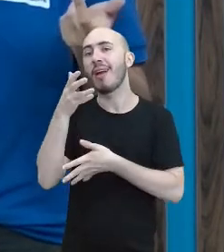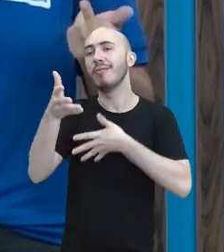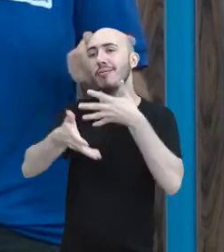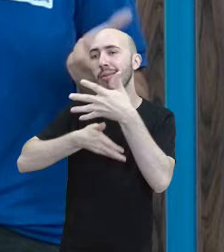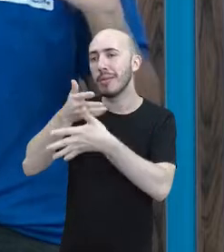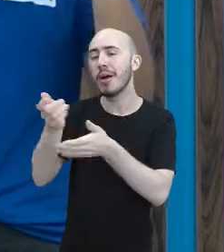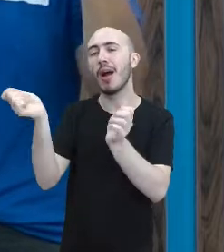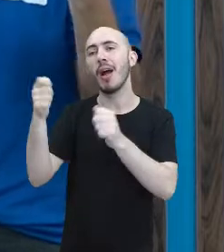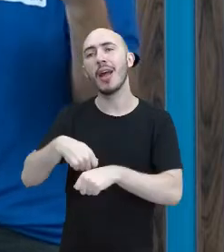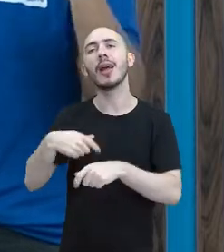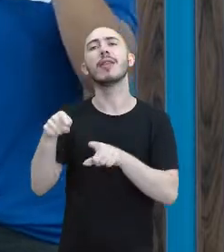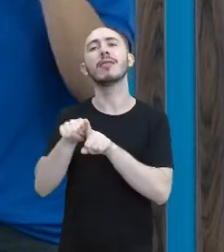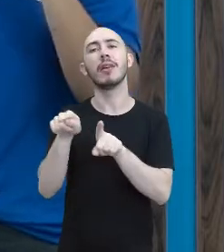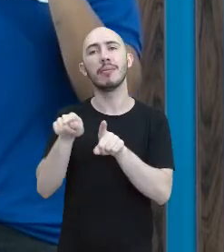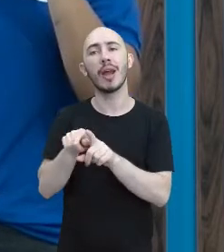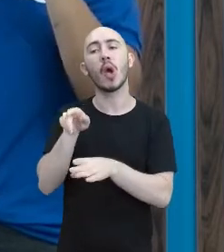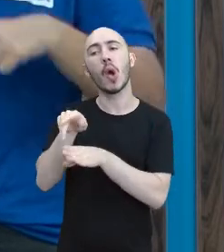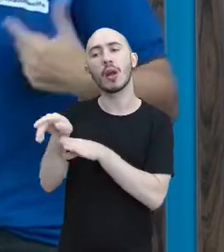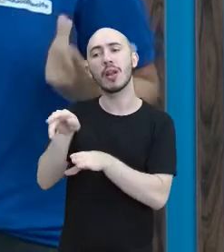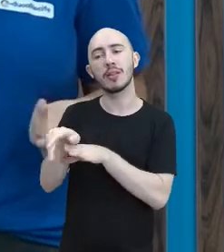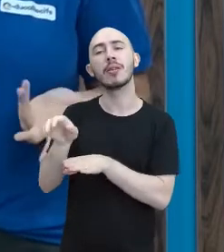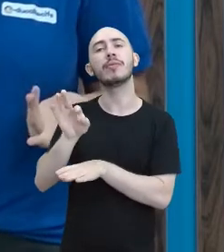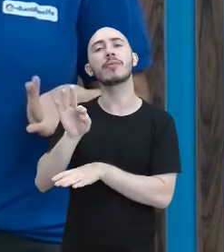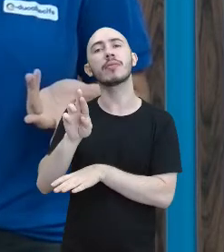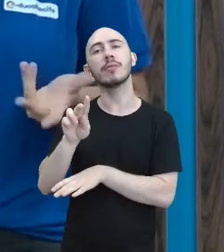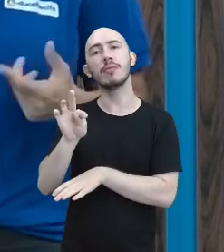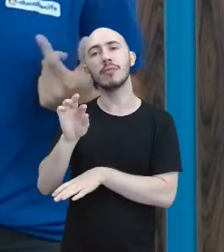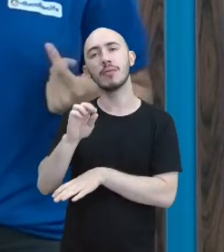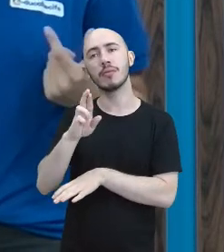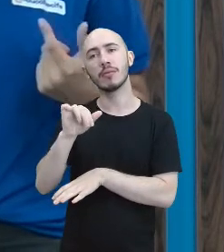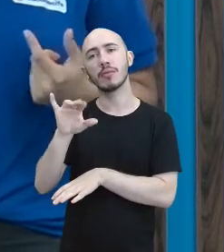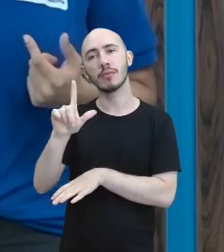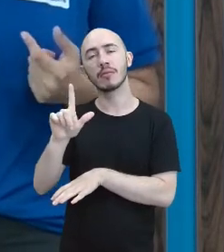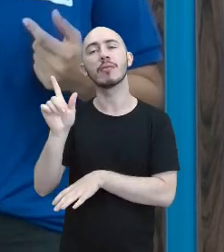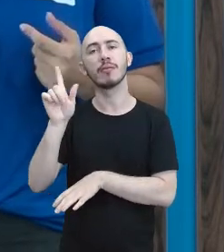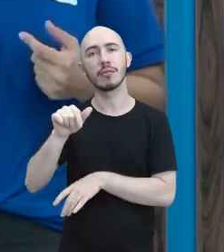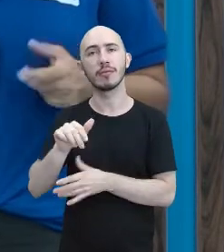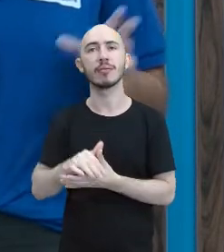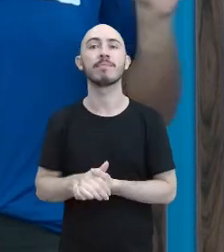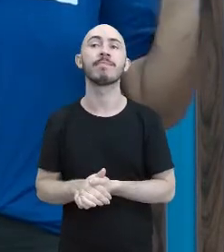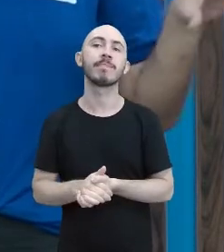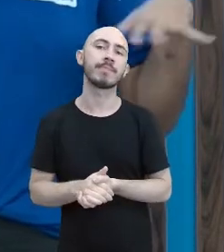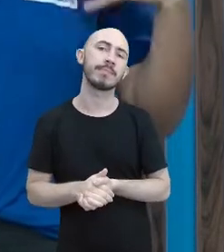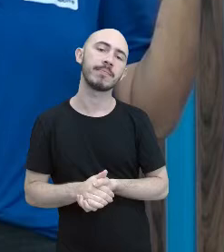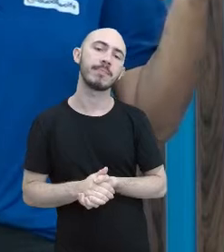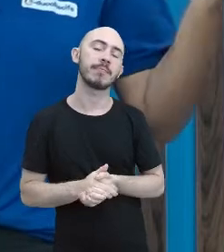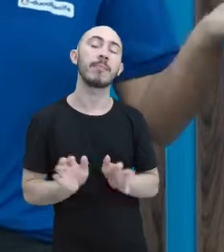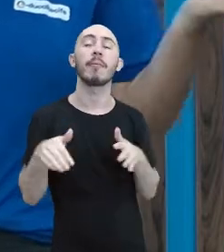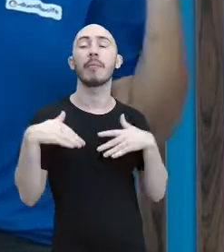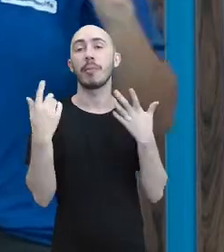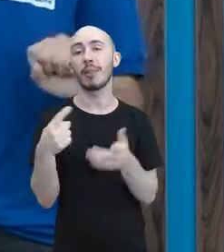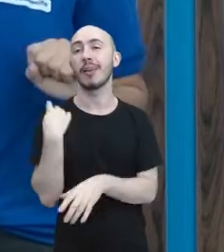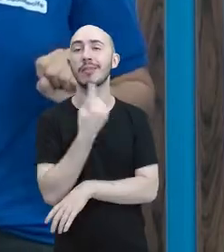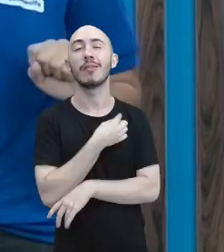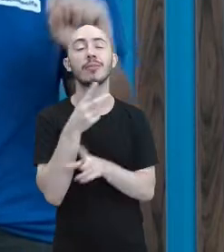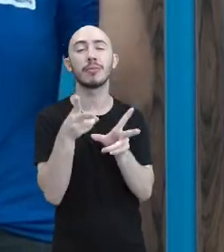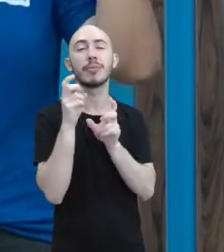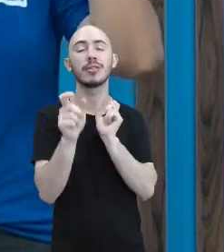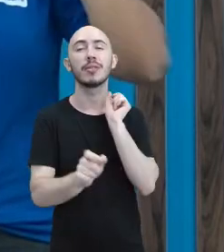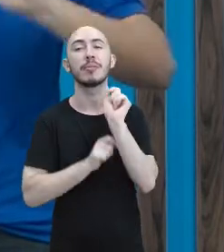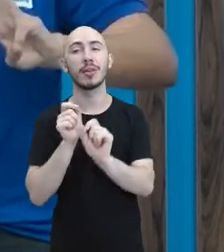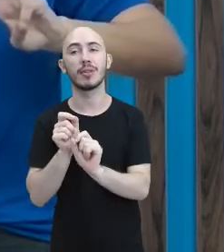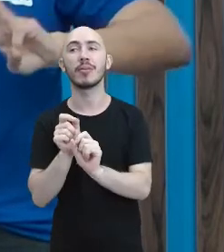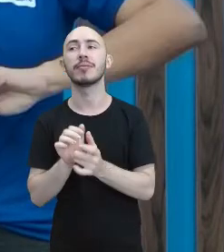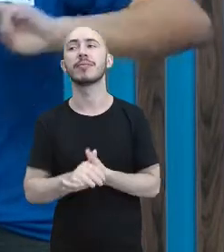um tutorial, é uma instrução. É curtinho, mas funciona, né? Então, como podemos notar na história,